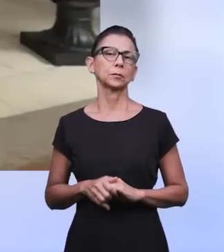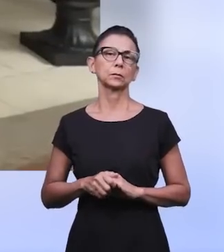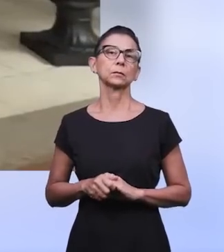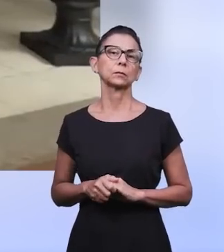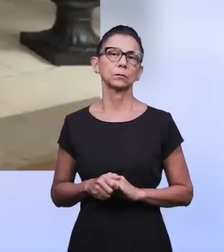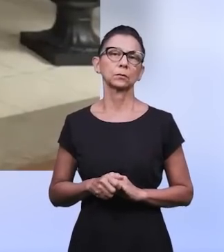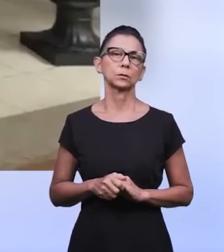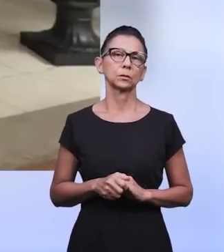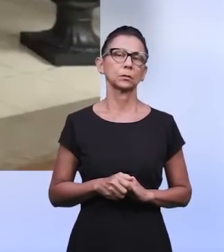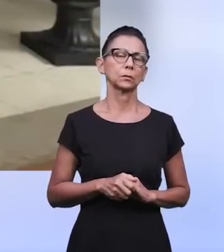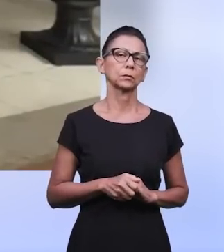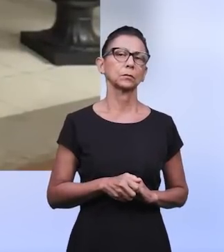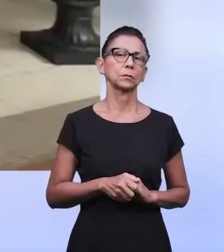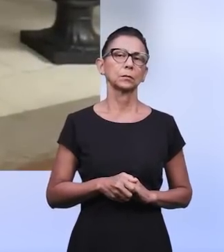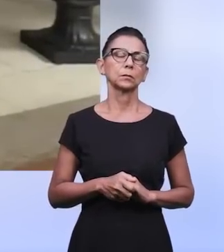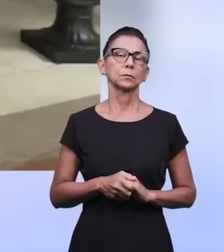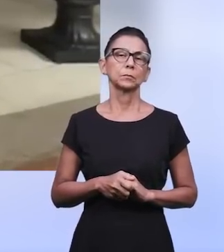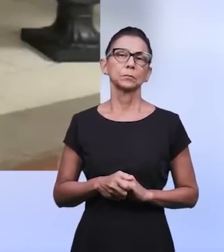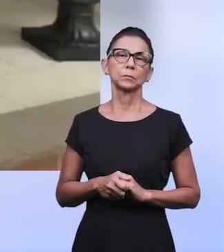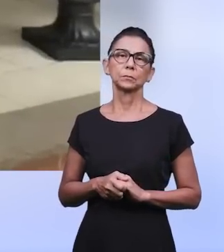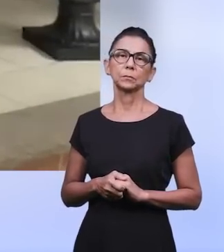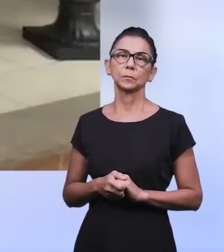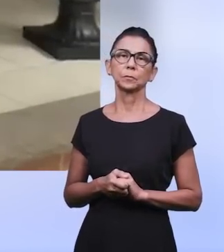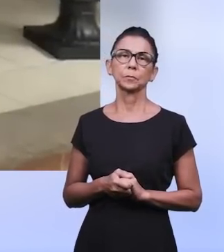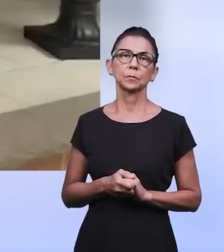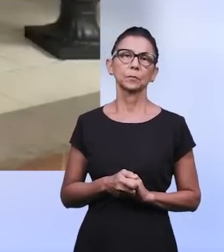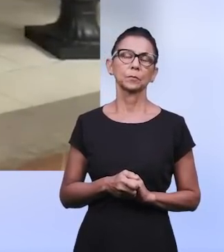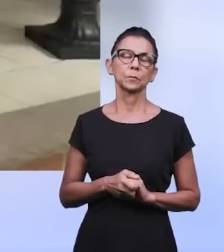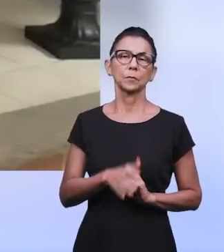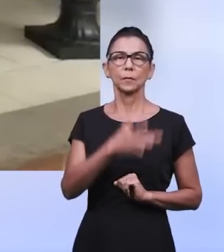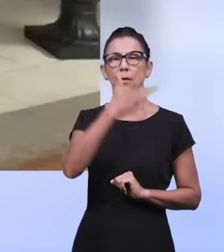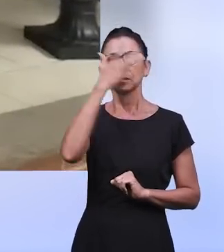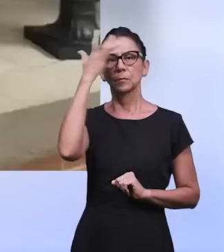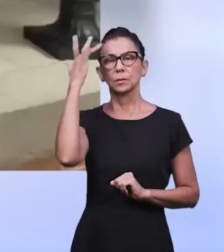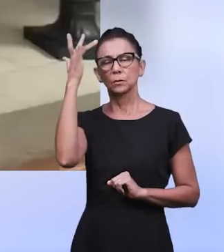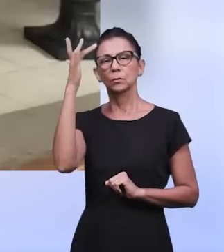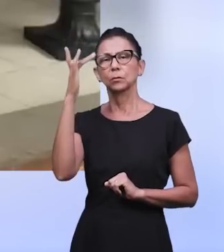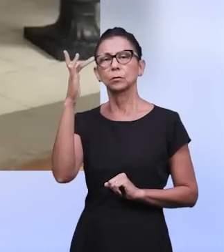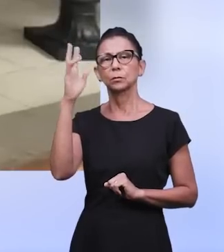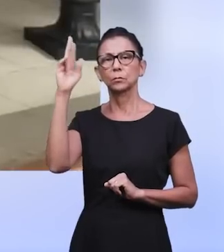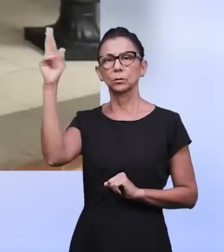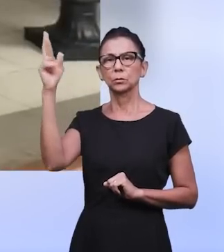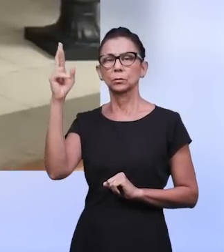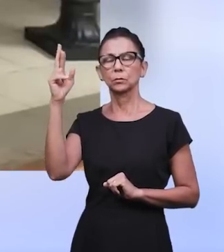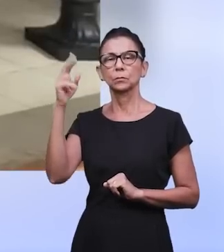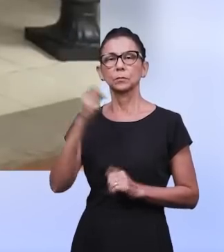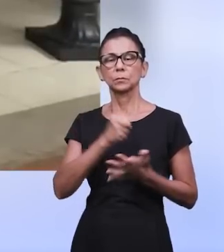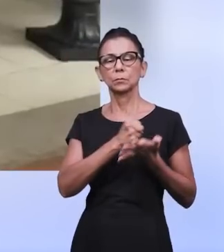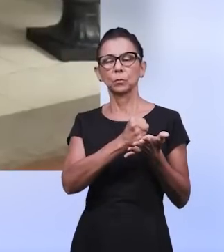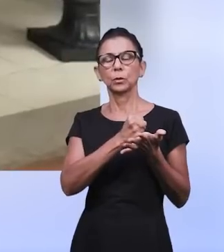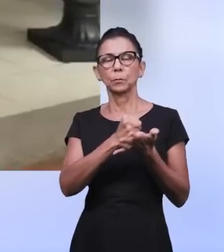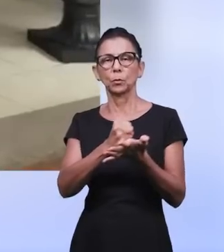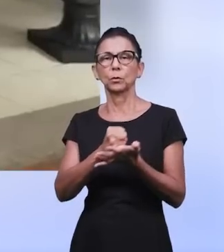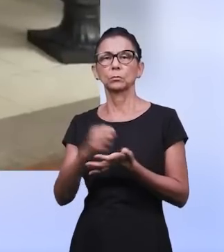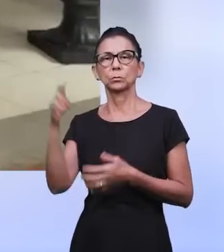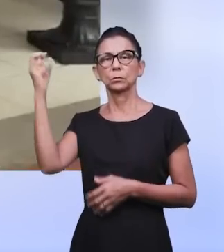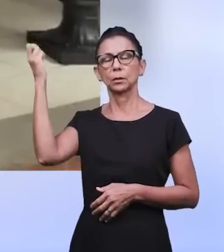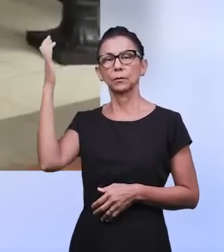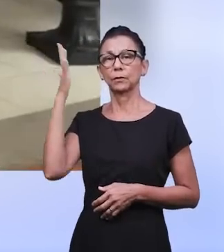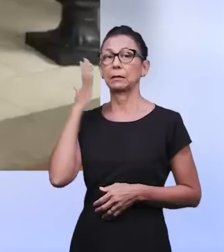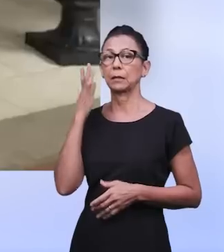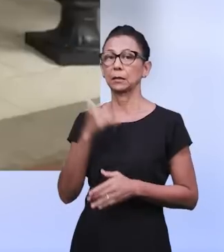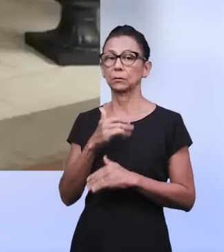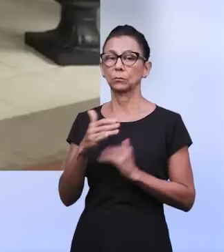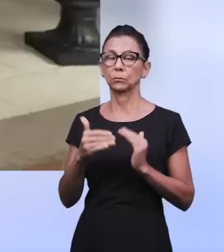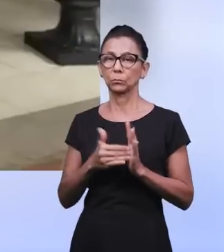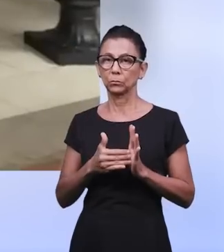estado sempre recebendo do Senhor esse apoio, recebendo o Senhor, a direção. Por quê?